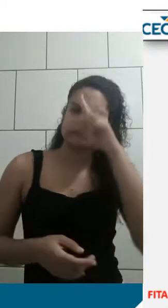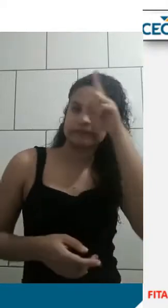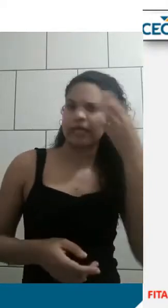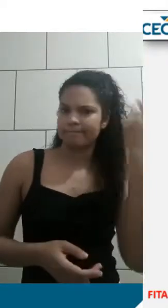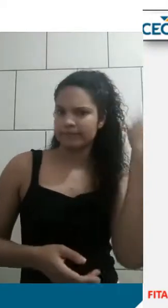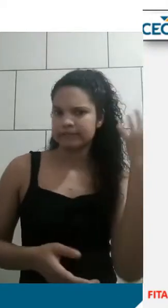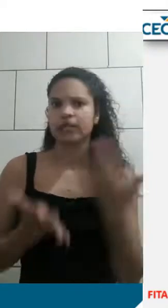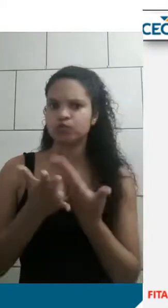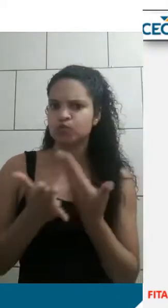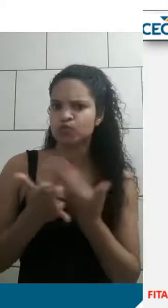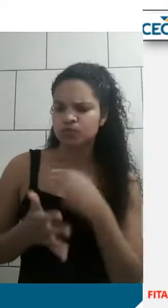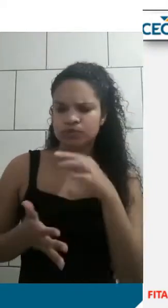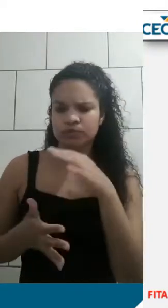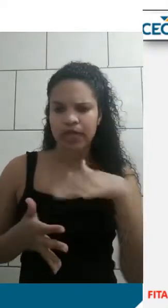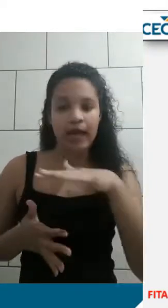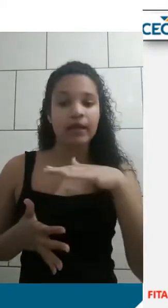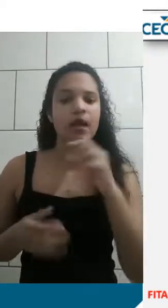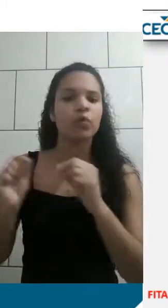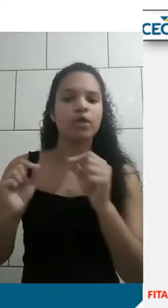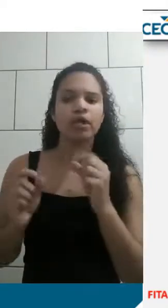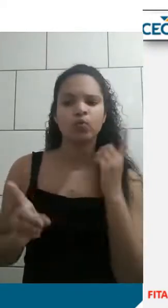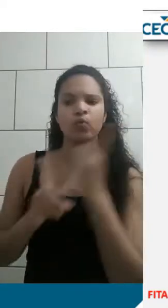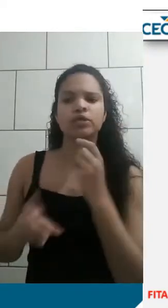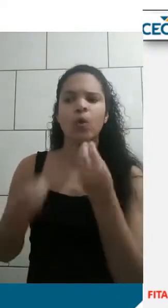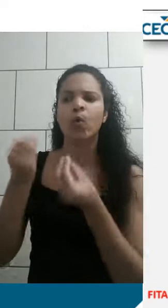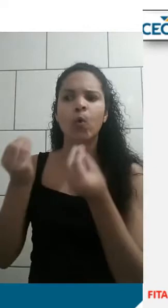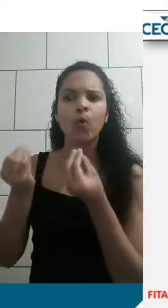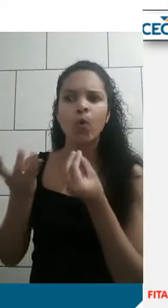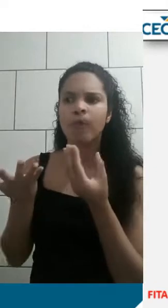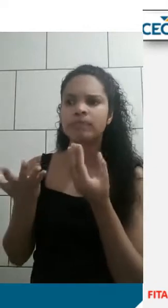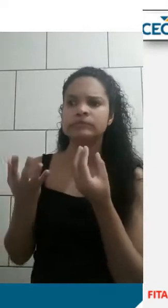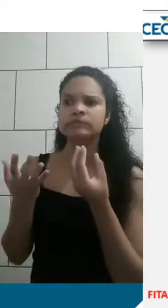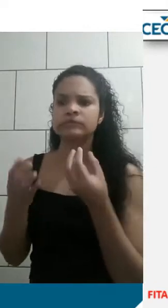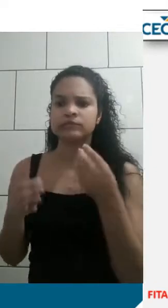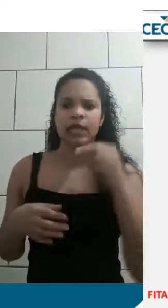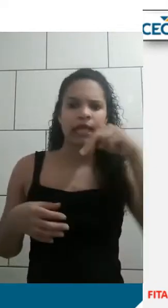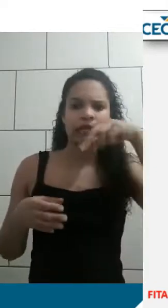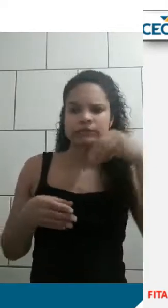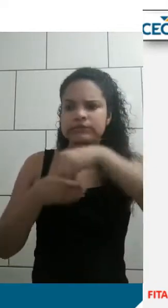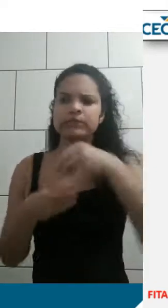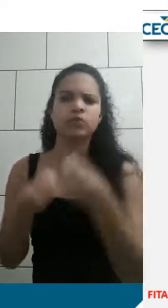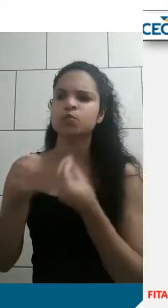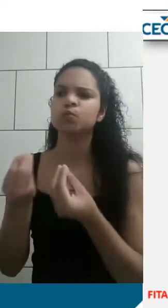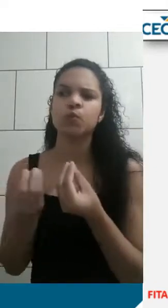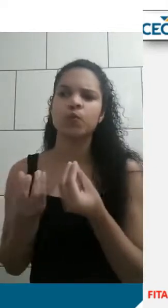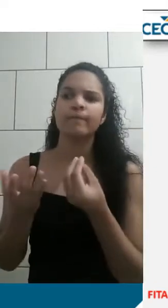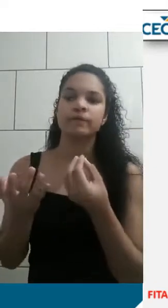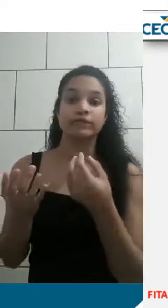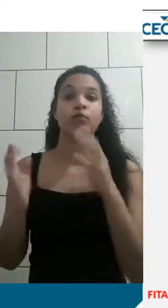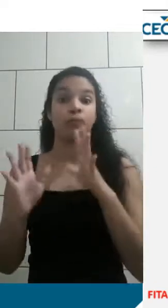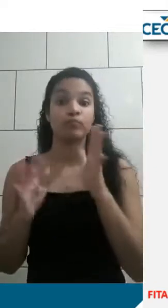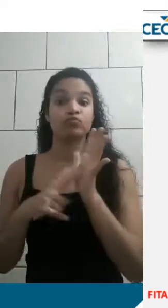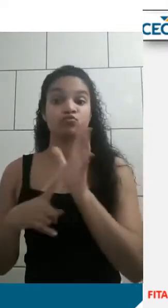Poderia-se pensar, por exemplo, que cada base nitrogenada indicasse a entrada de um aminoácido na proteína.